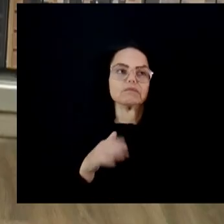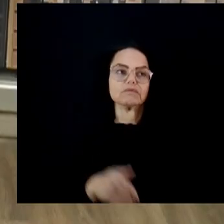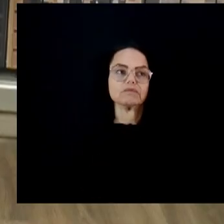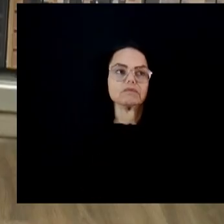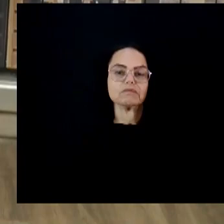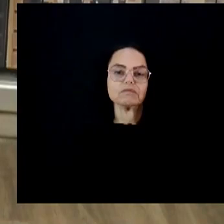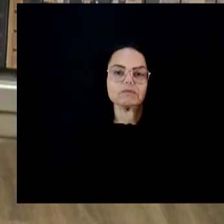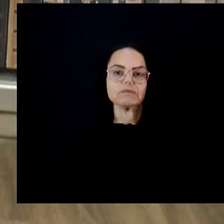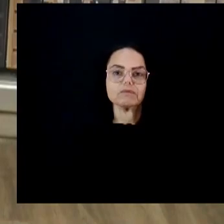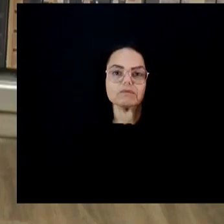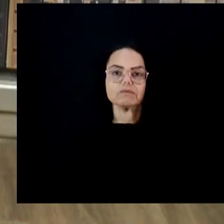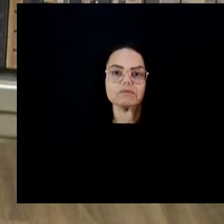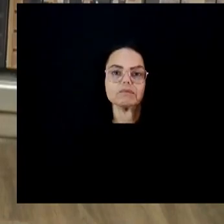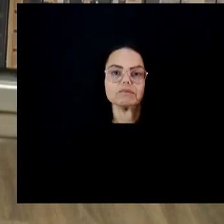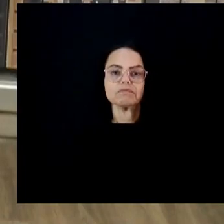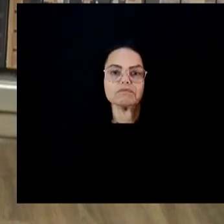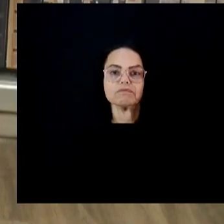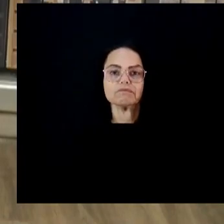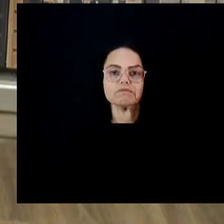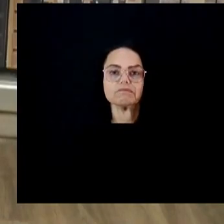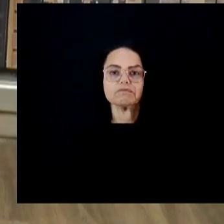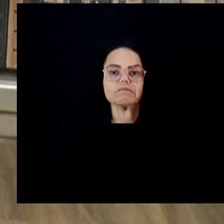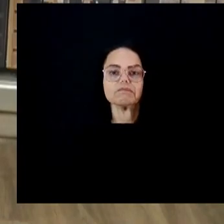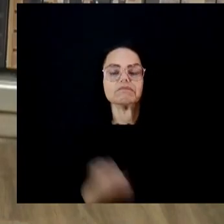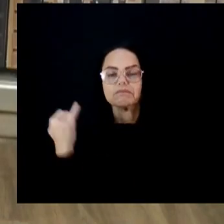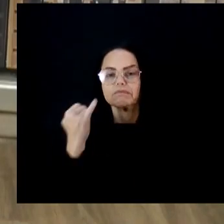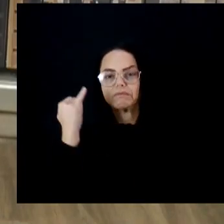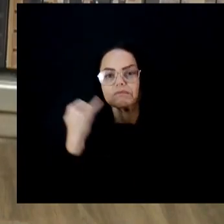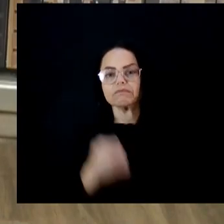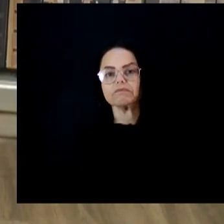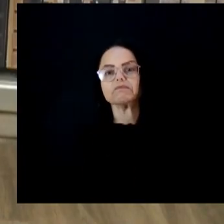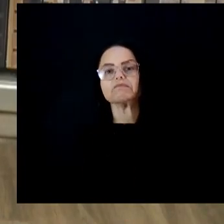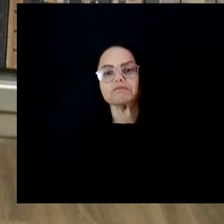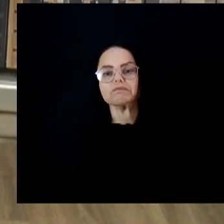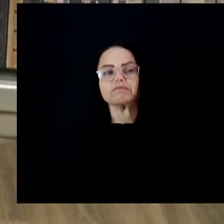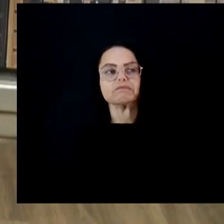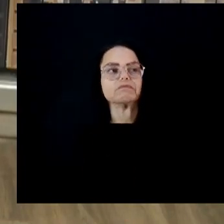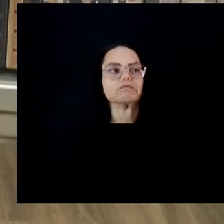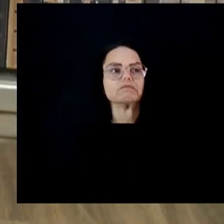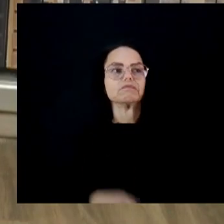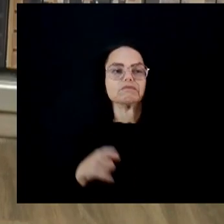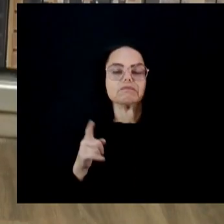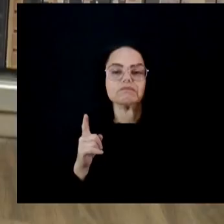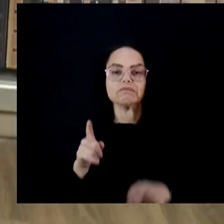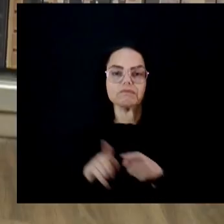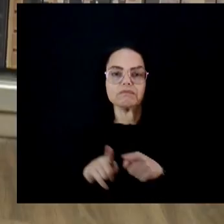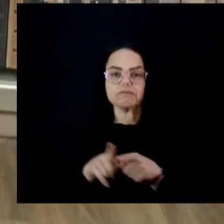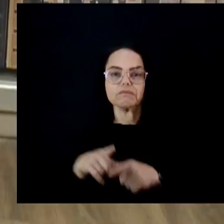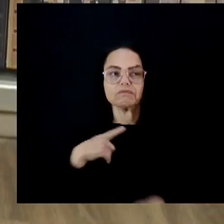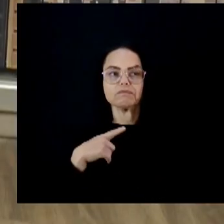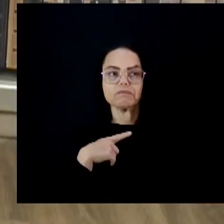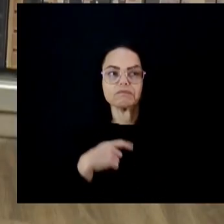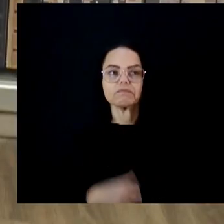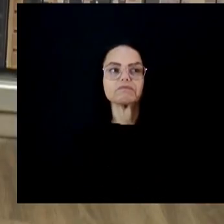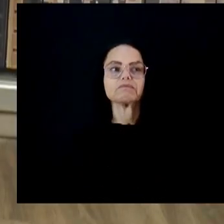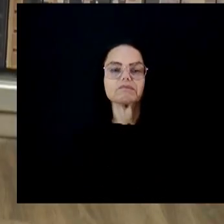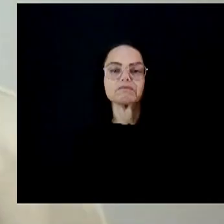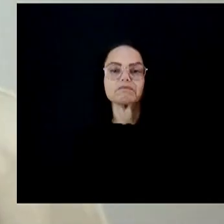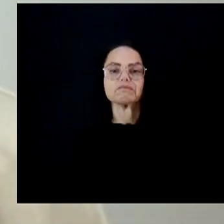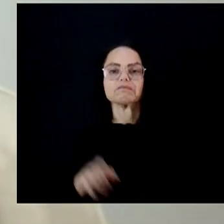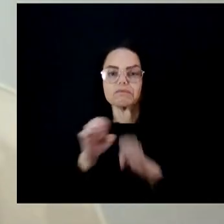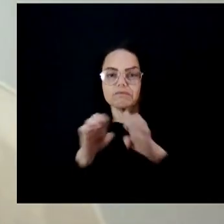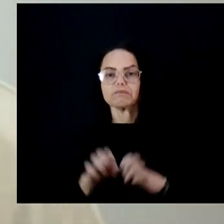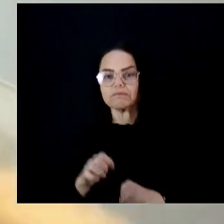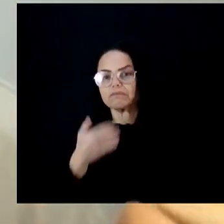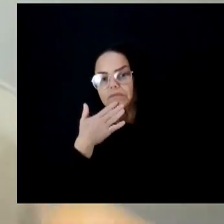Terra. Então, é importante, por exemplo, para a mineração. E a gente faz quando a gente tem uma estrutura melhor, né,